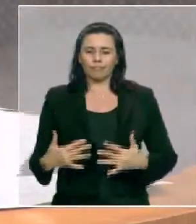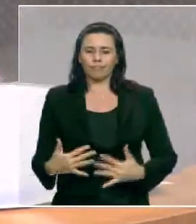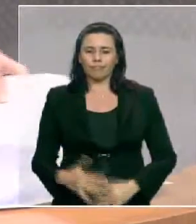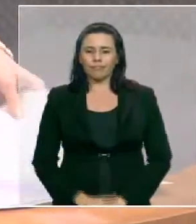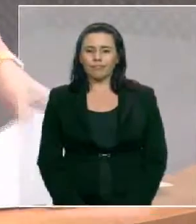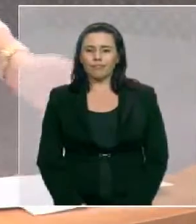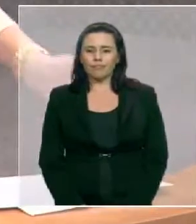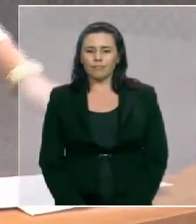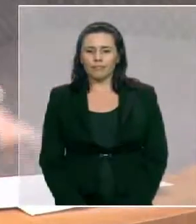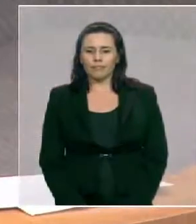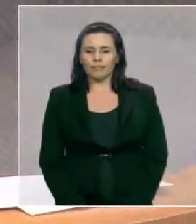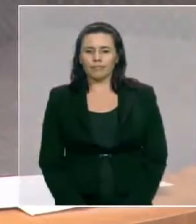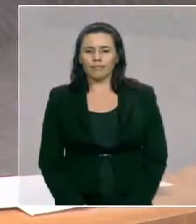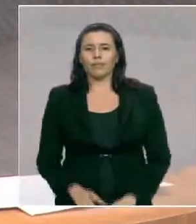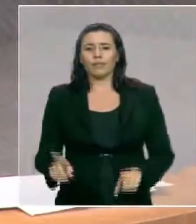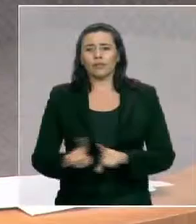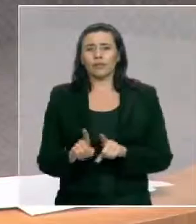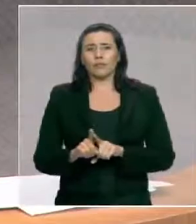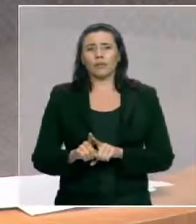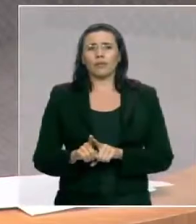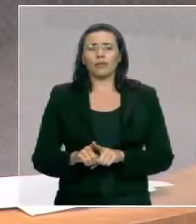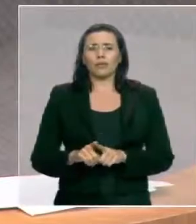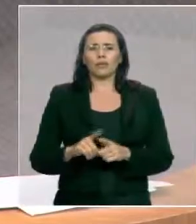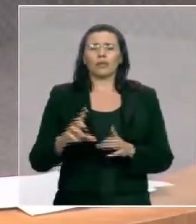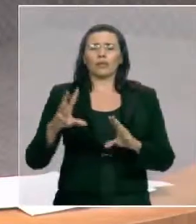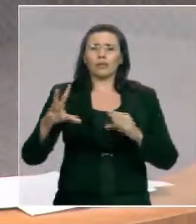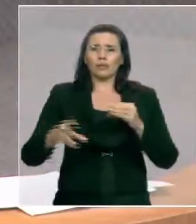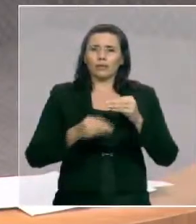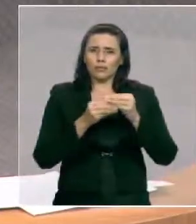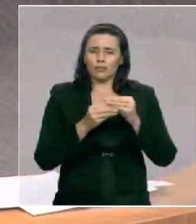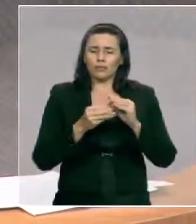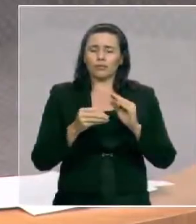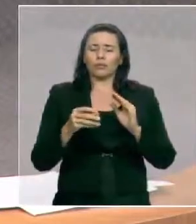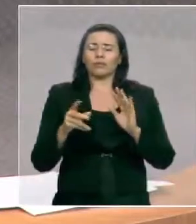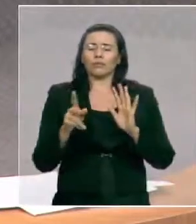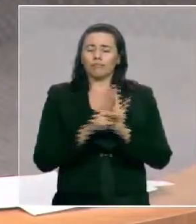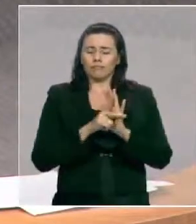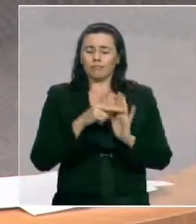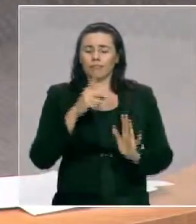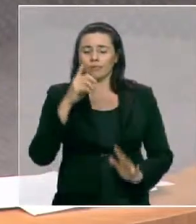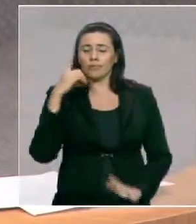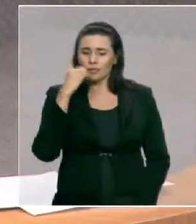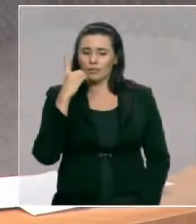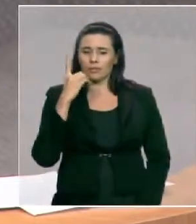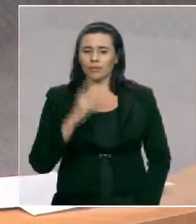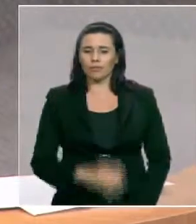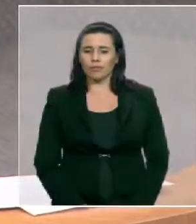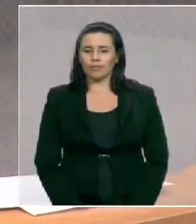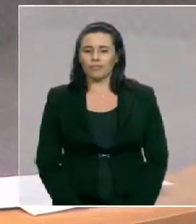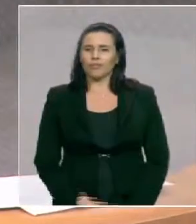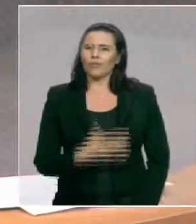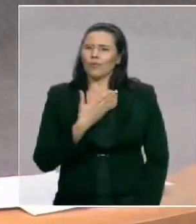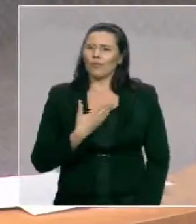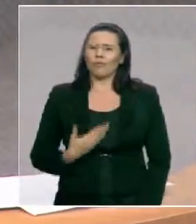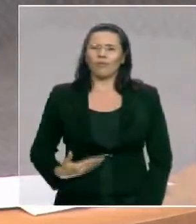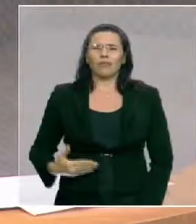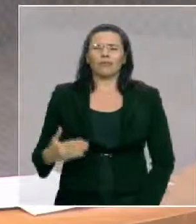As emendas dos deputados. O governo é tão bom. O governo é tão